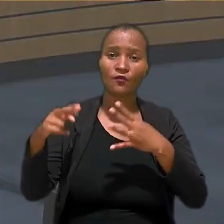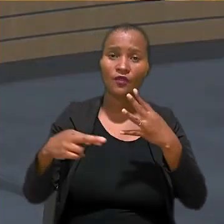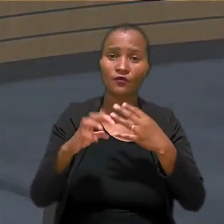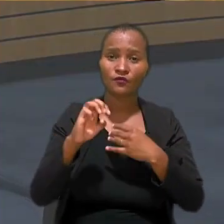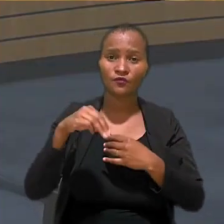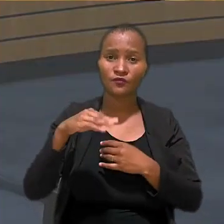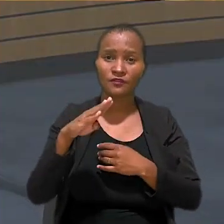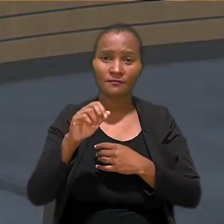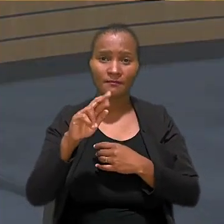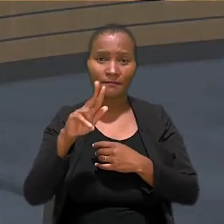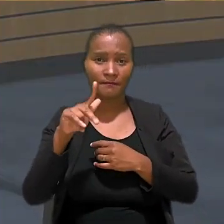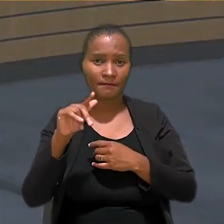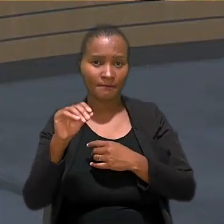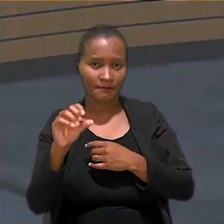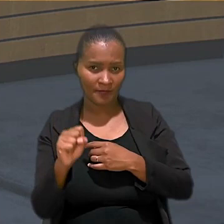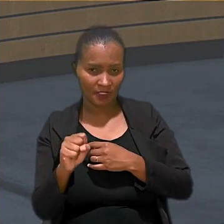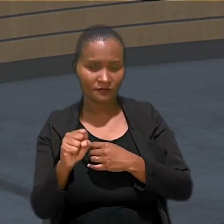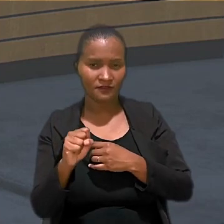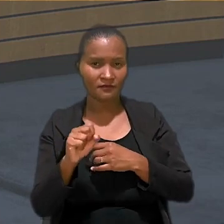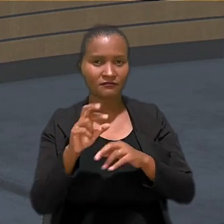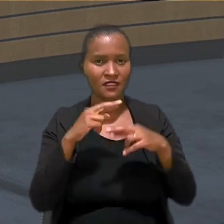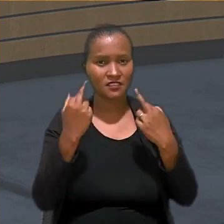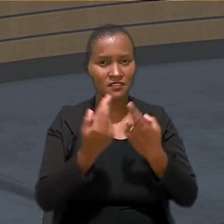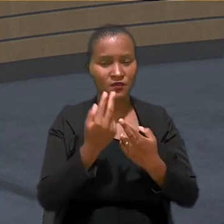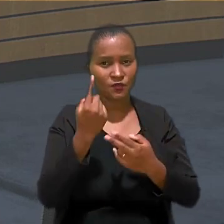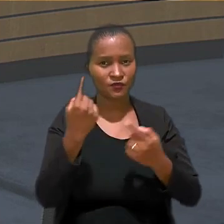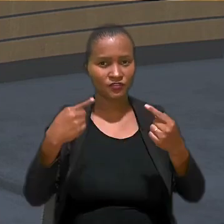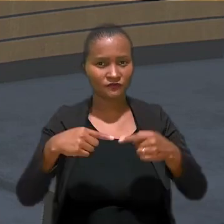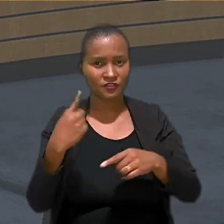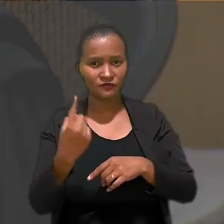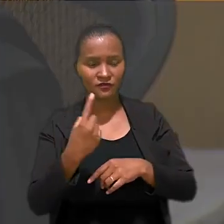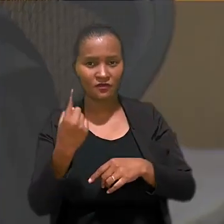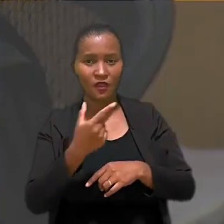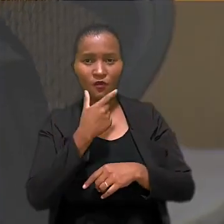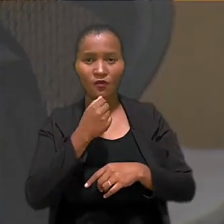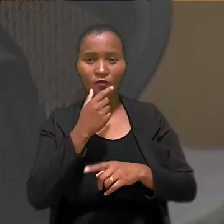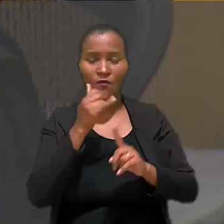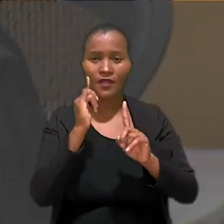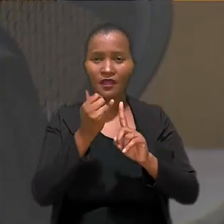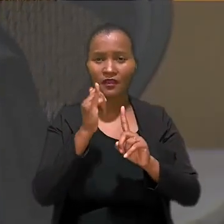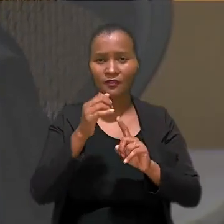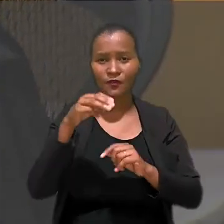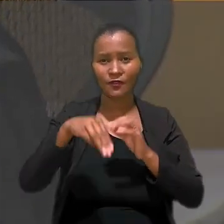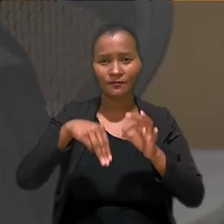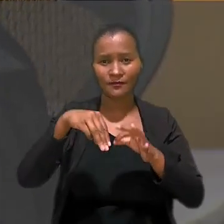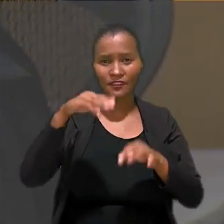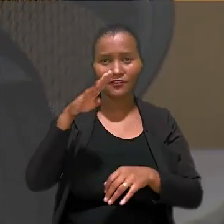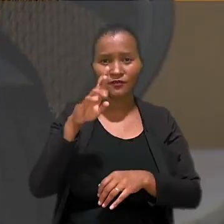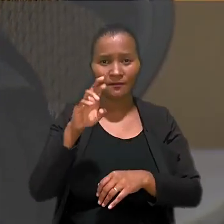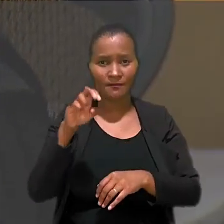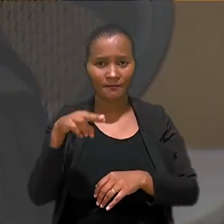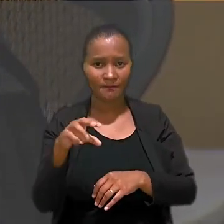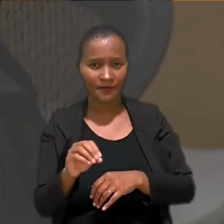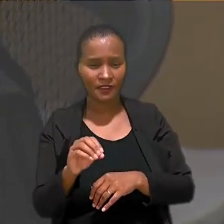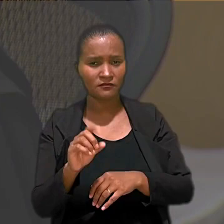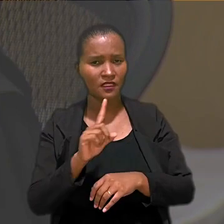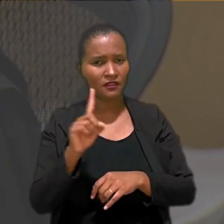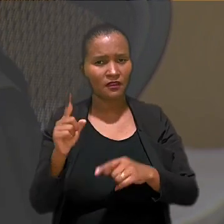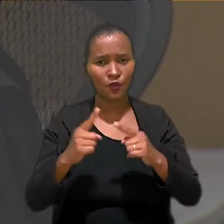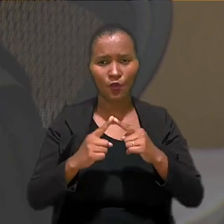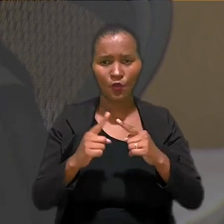de embargos interposto pela empresa na Seção 1 de Dissídios Individuais, o relator, ministro Breno Medeiros, discordou